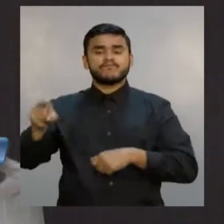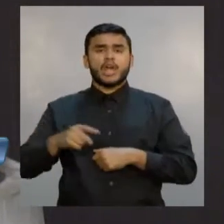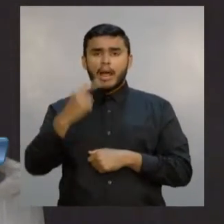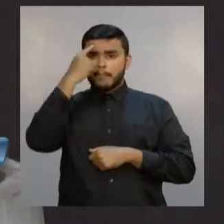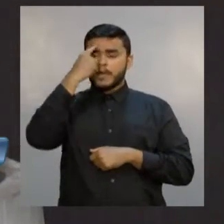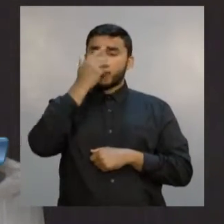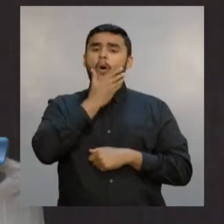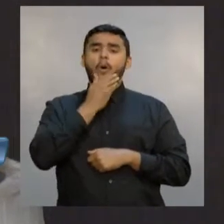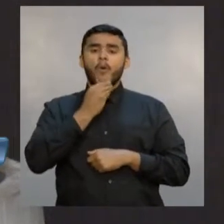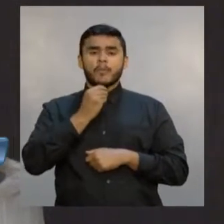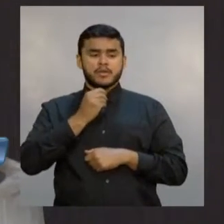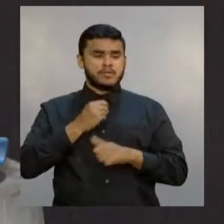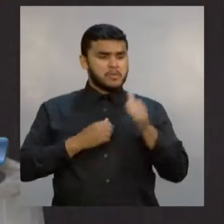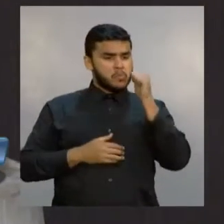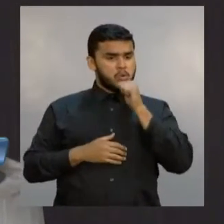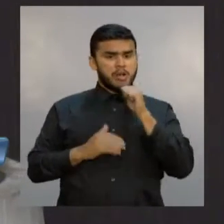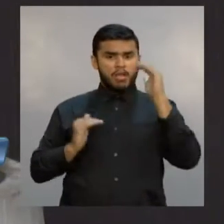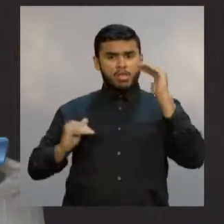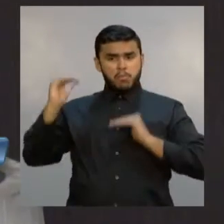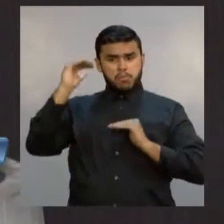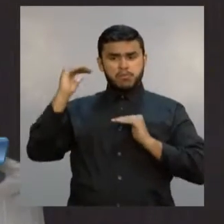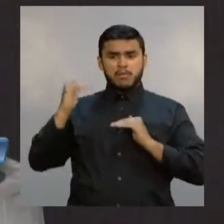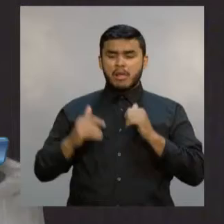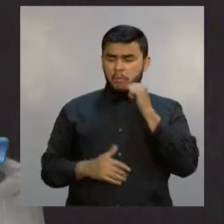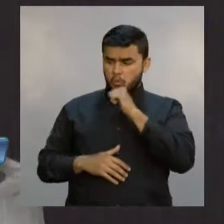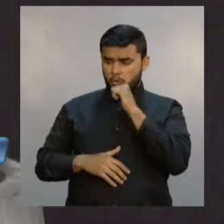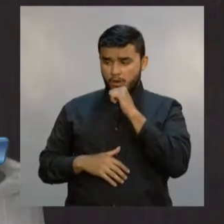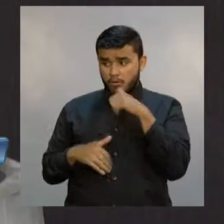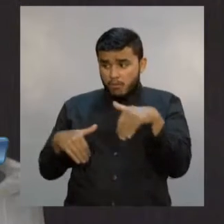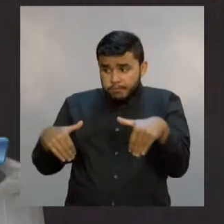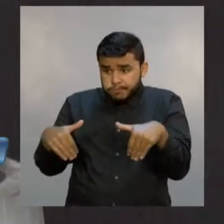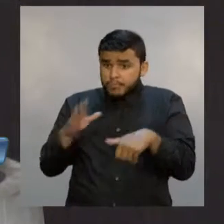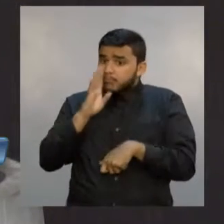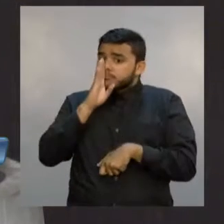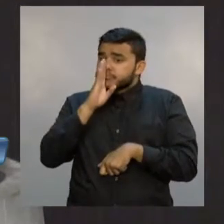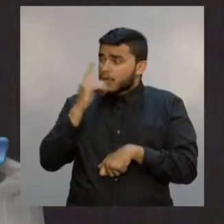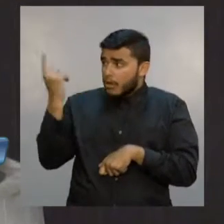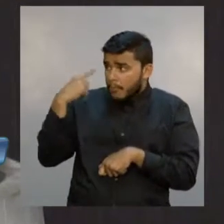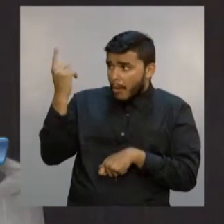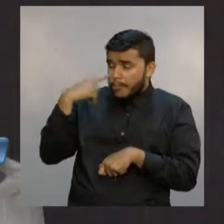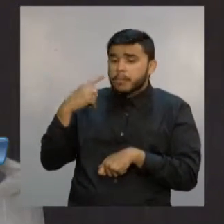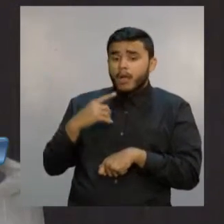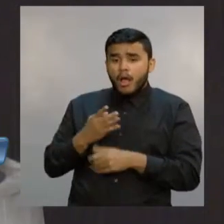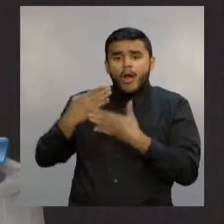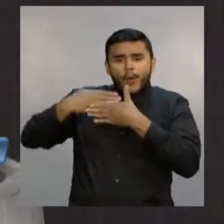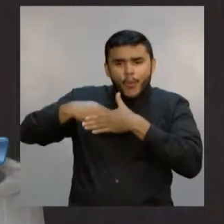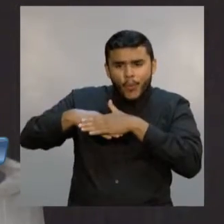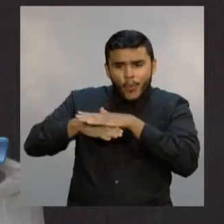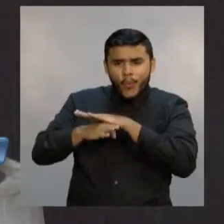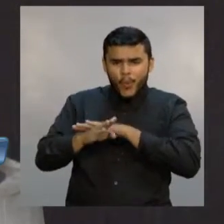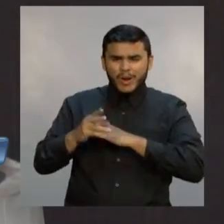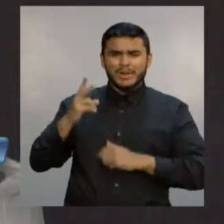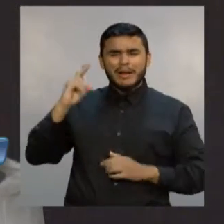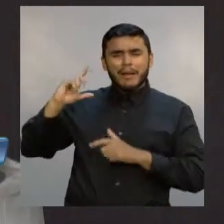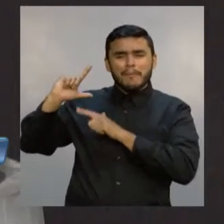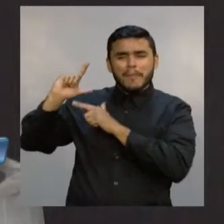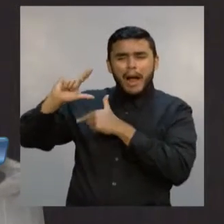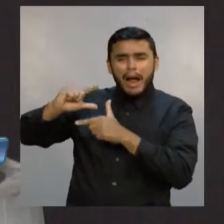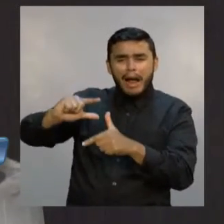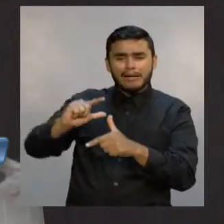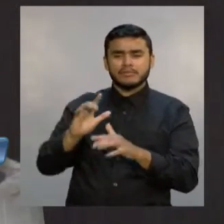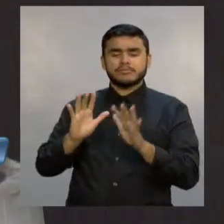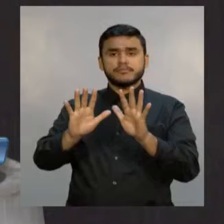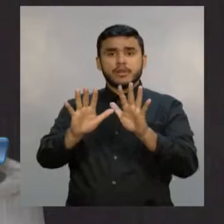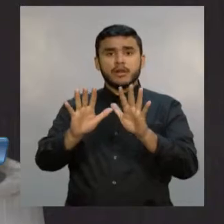submissão, para relações assimétricas, de poder violento, relações de masculinidade tóxica, que